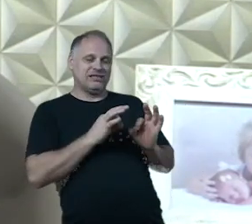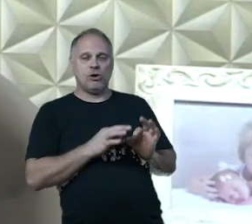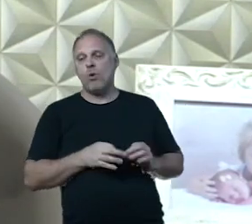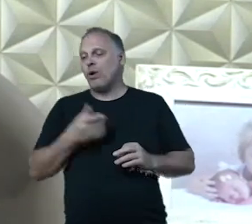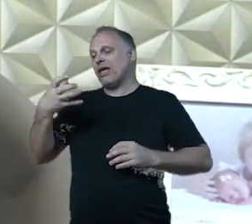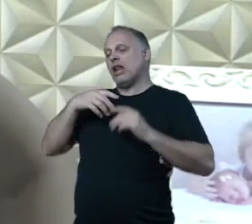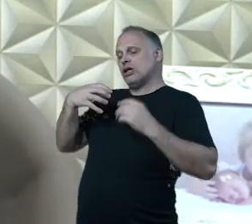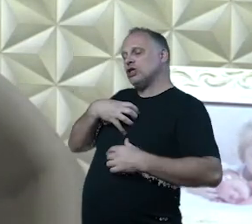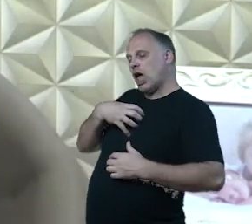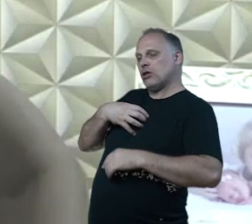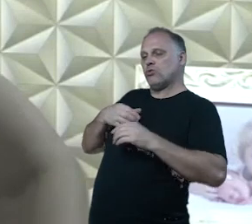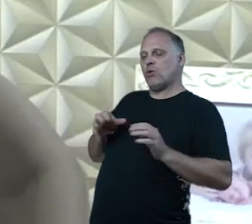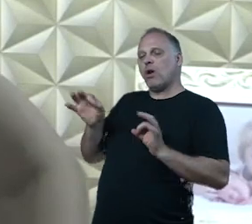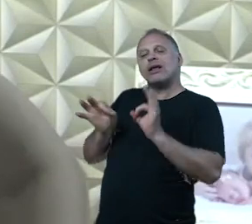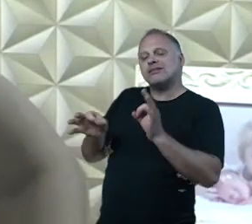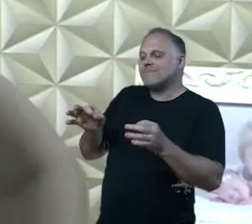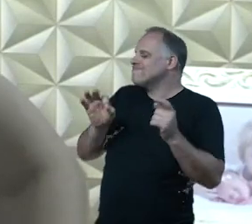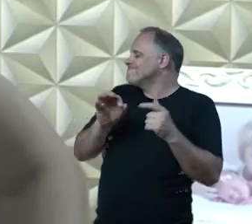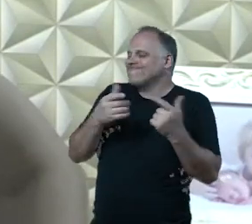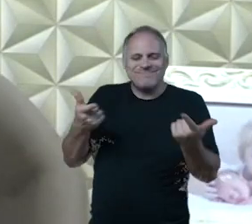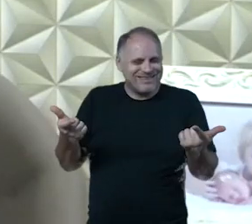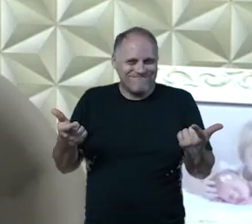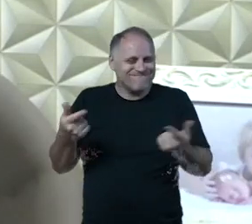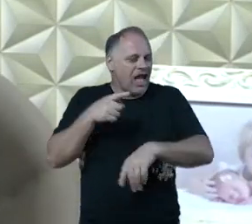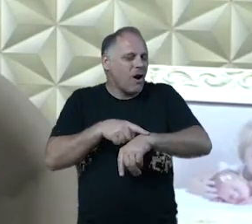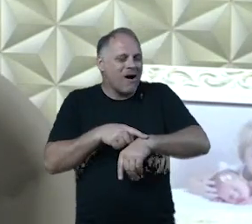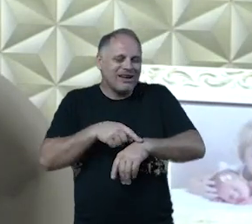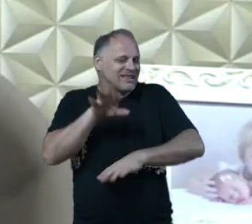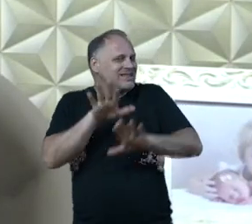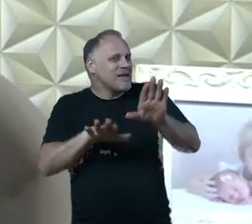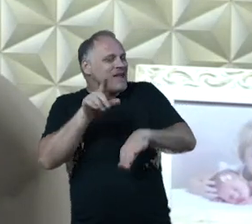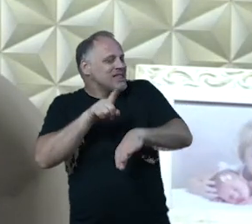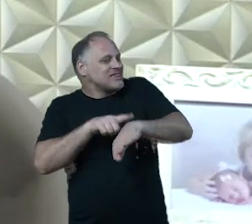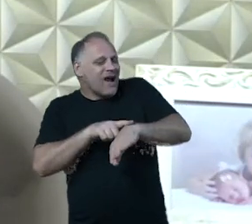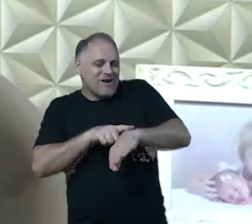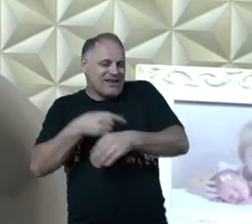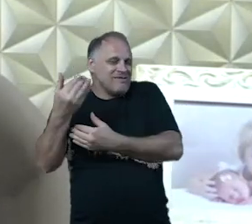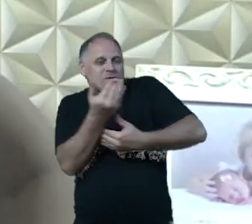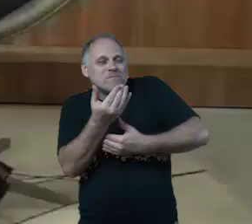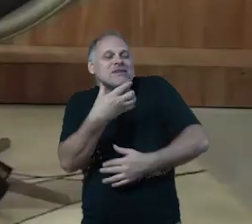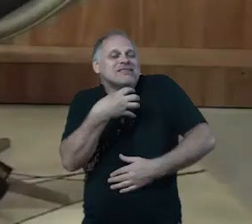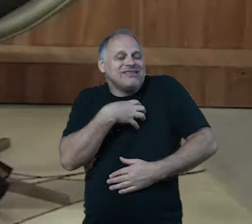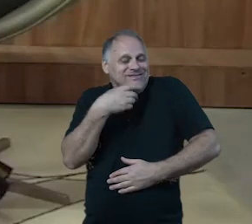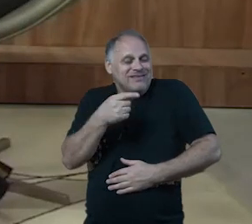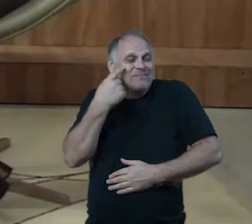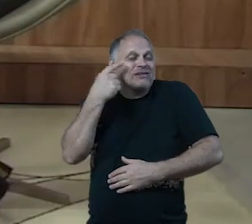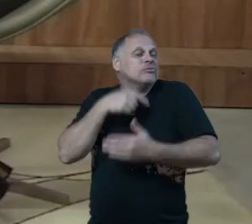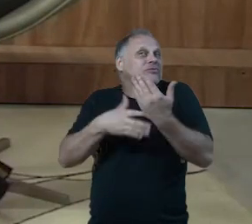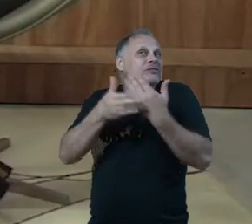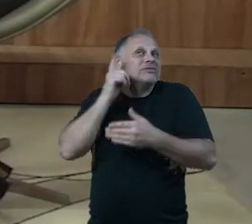essa produção, com isso, eu quero tudo isso. Não. É o bebê que vai ditar. Que vai comandar e vai ditar. Vai ditar o que vai